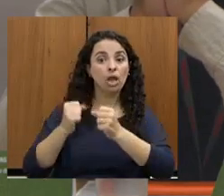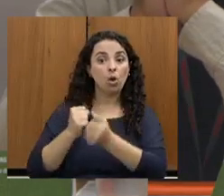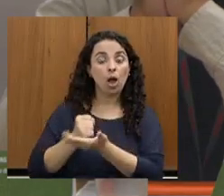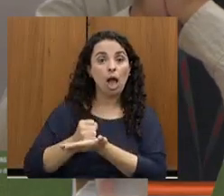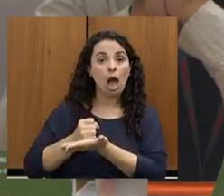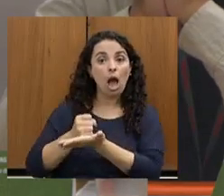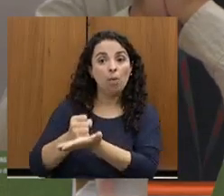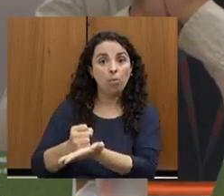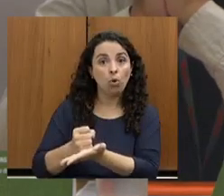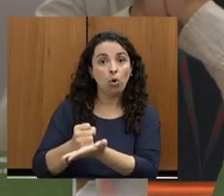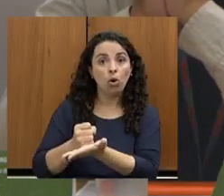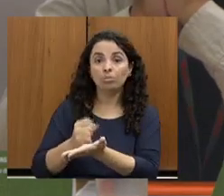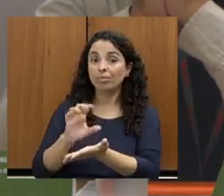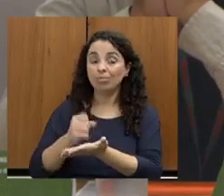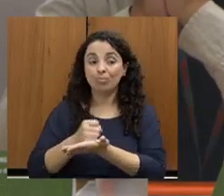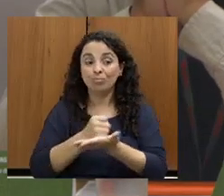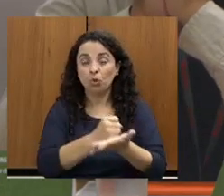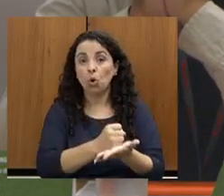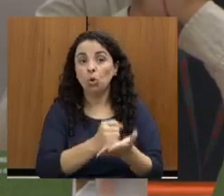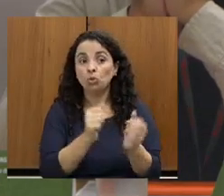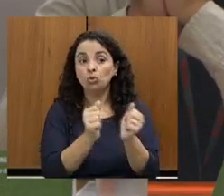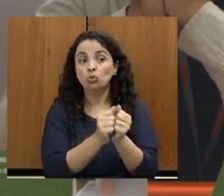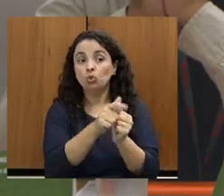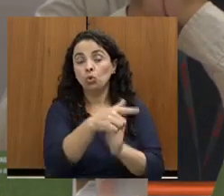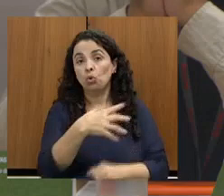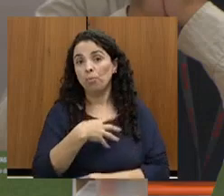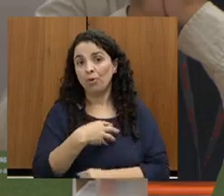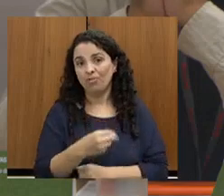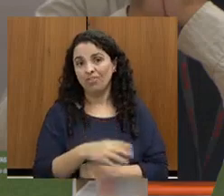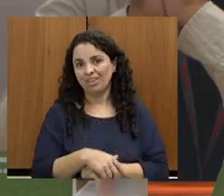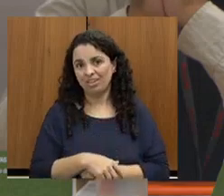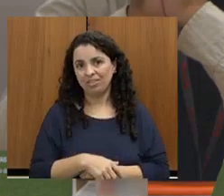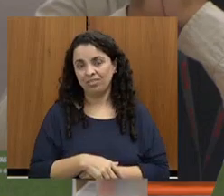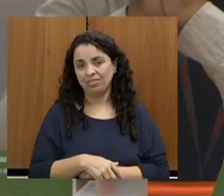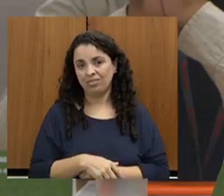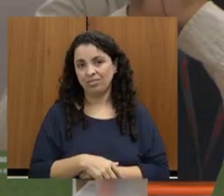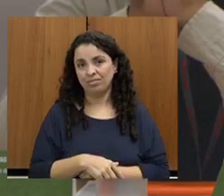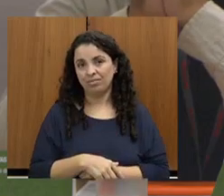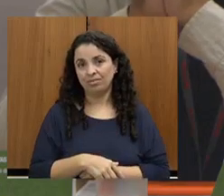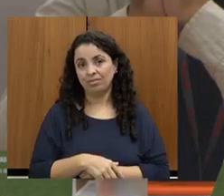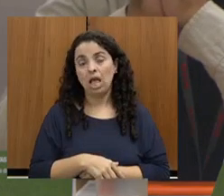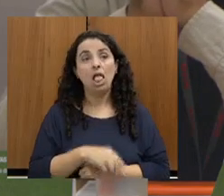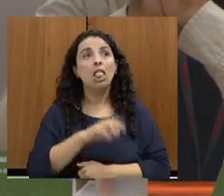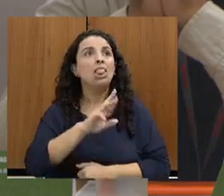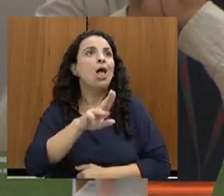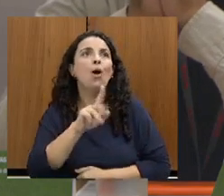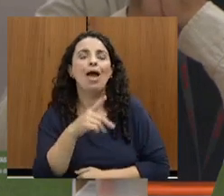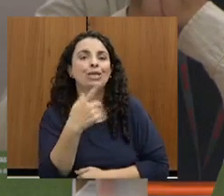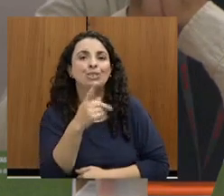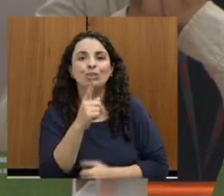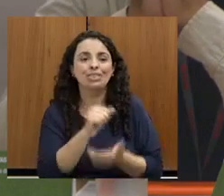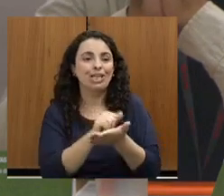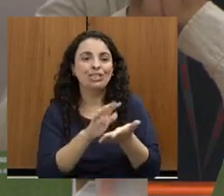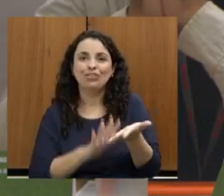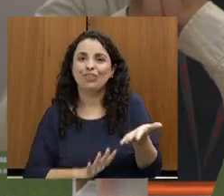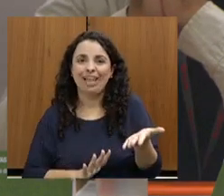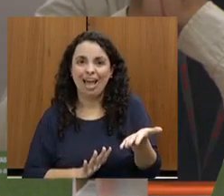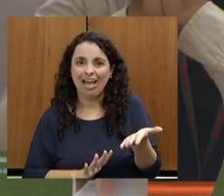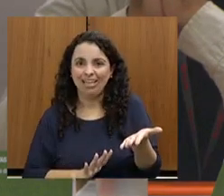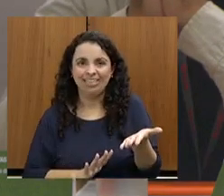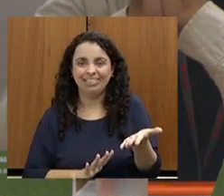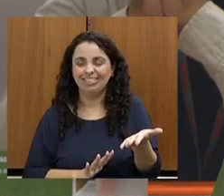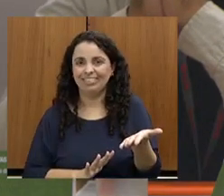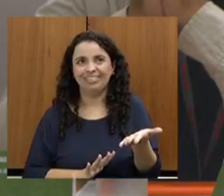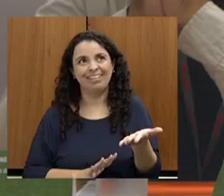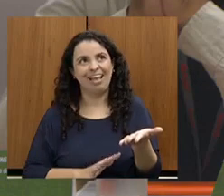tarefas. Não pela parte intelectual. Davi, ele tem teia 1. Hoje, desconfio como mãe que possa